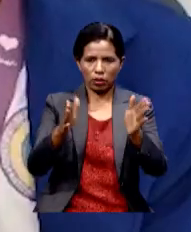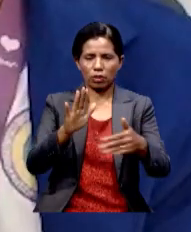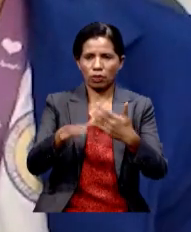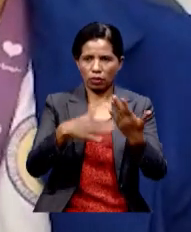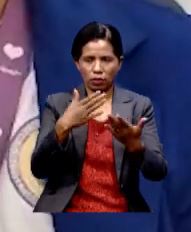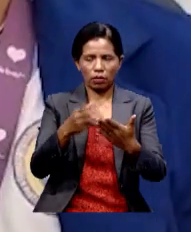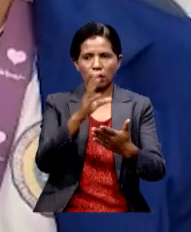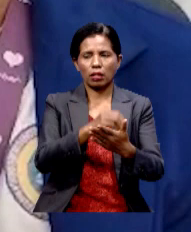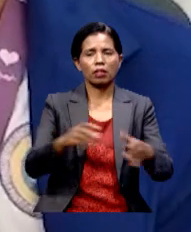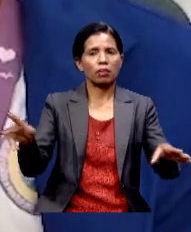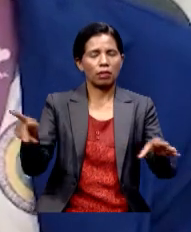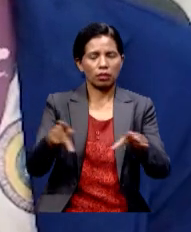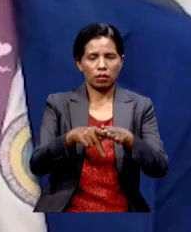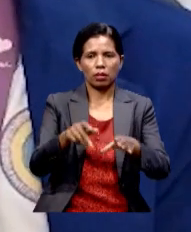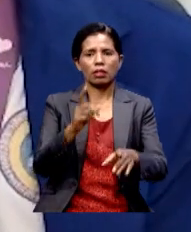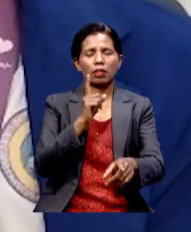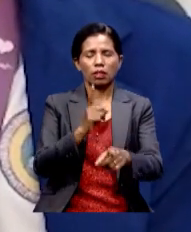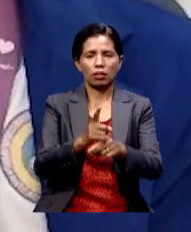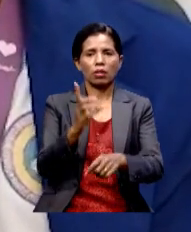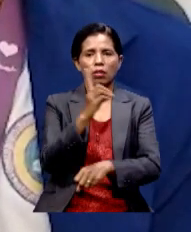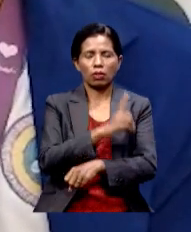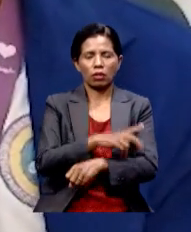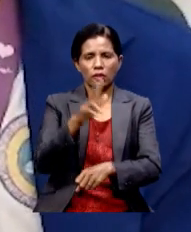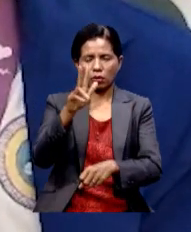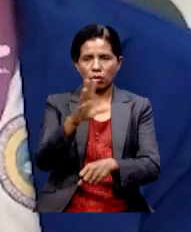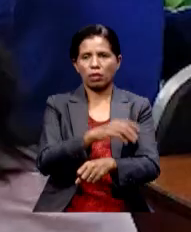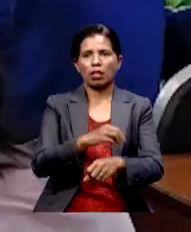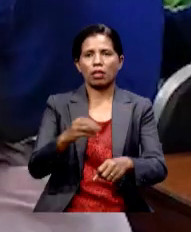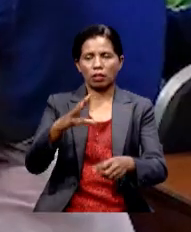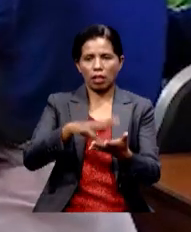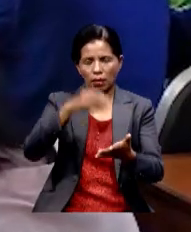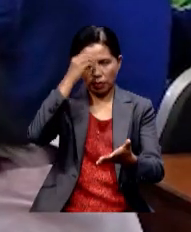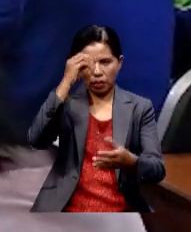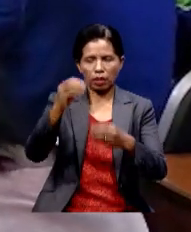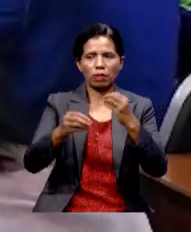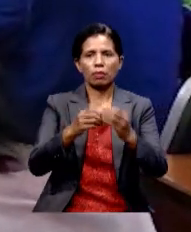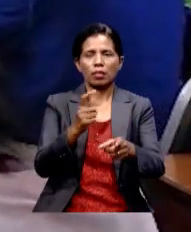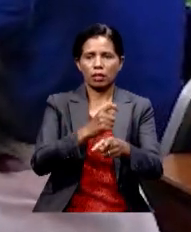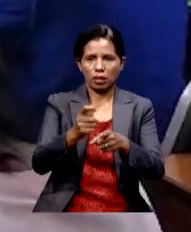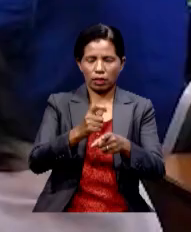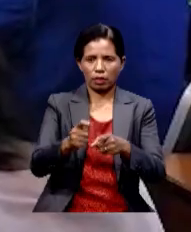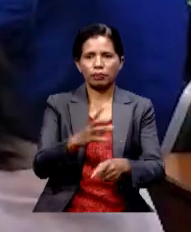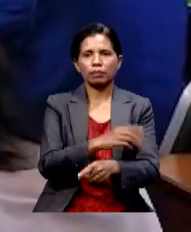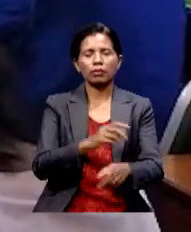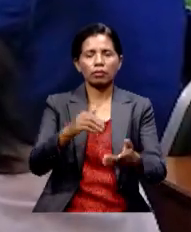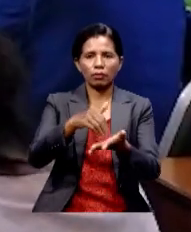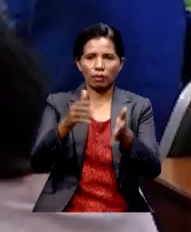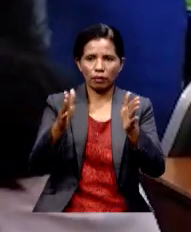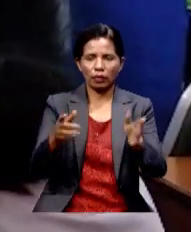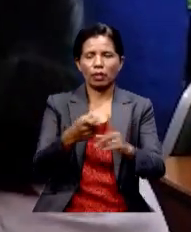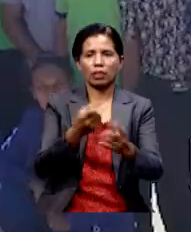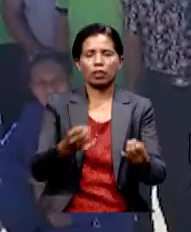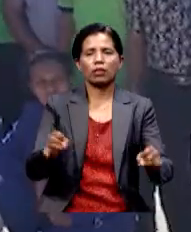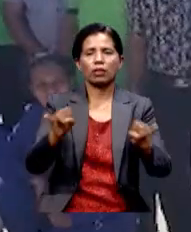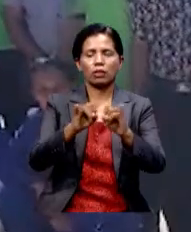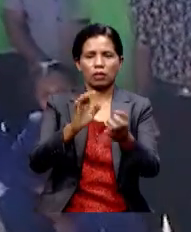Sira a participar ativo durante o Lorontolo Nilaran, onde aprende teoria na prática. Enquanto total estudante usa o Instituto